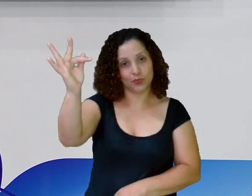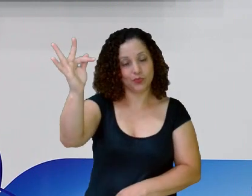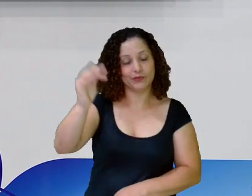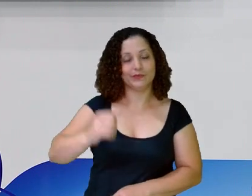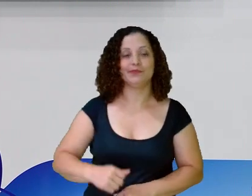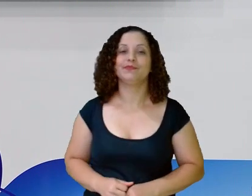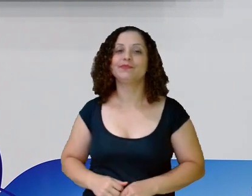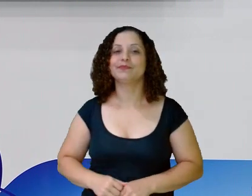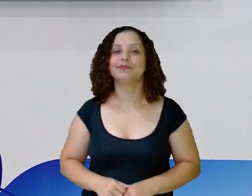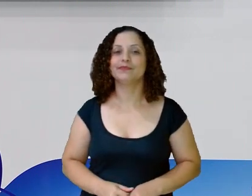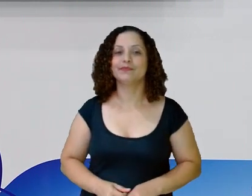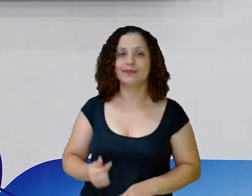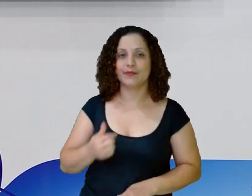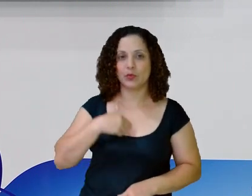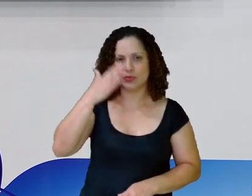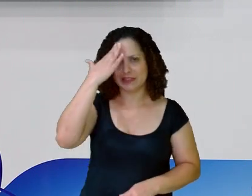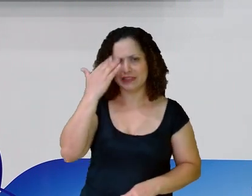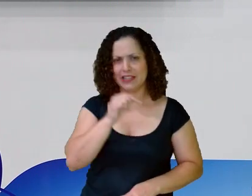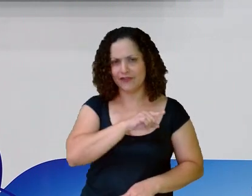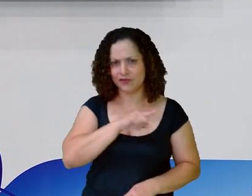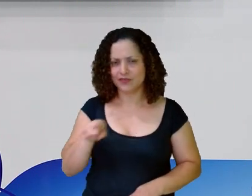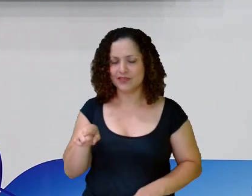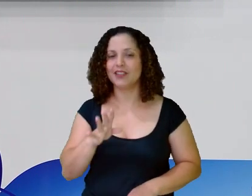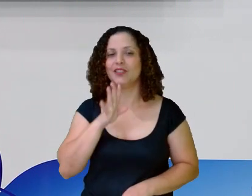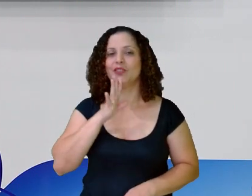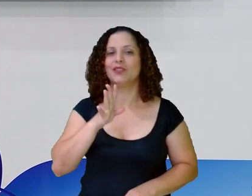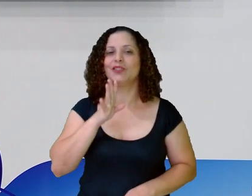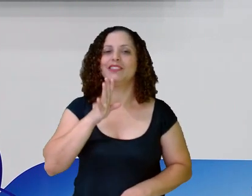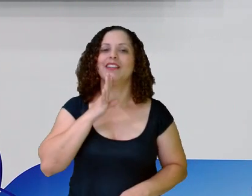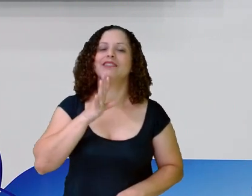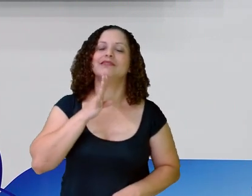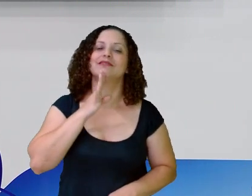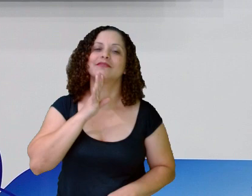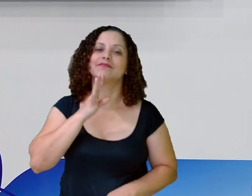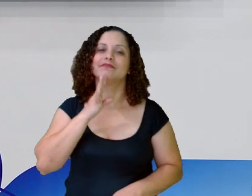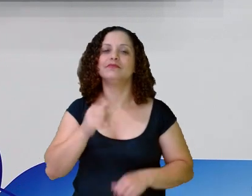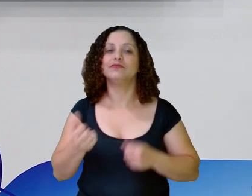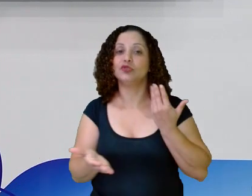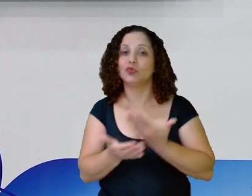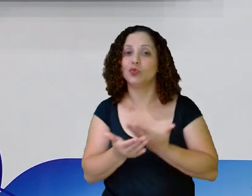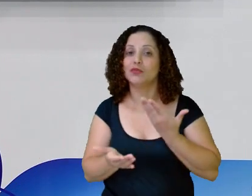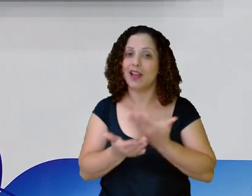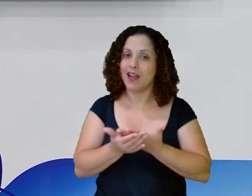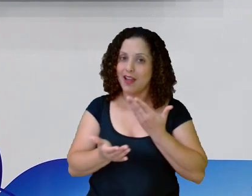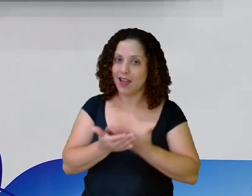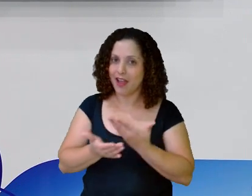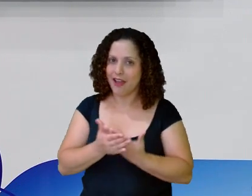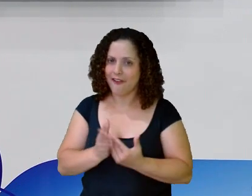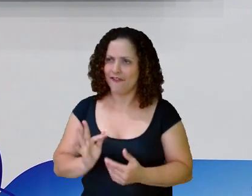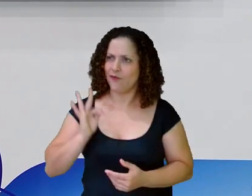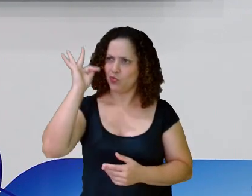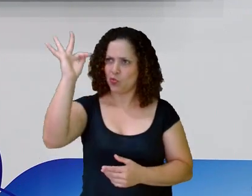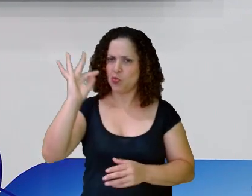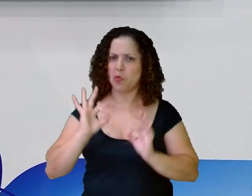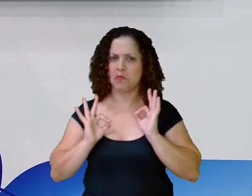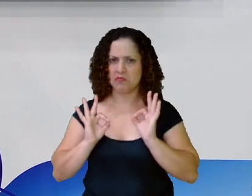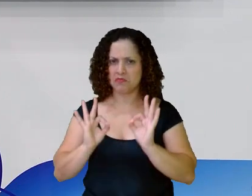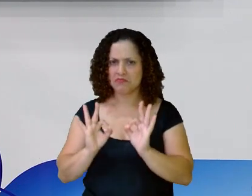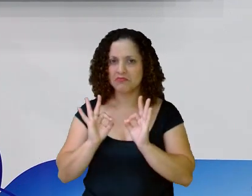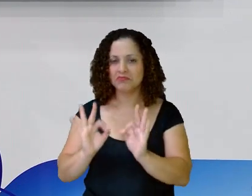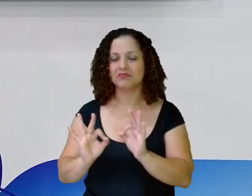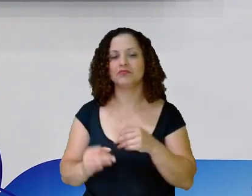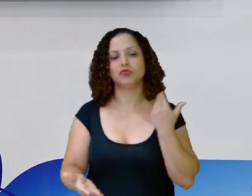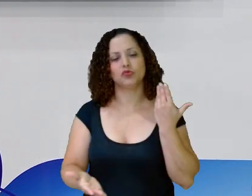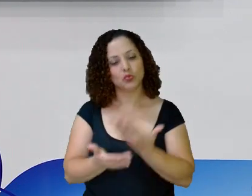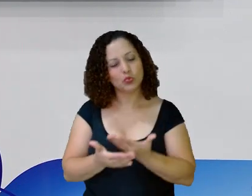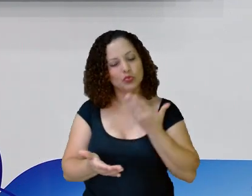já sei que você deve ter ouvido essa frase em algum momento. Tem que estudar para ser alguém na vida. Exatamente, você vai